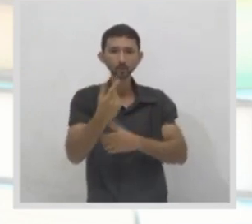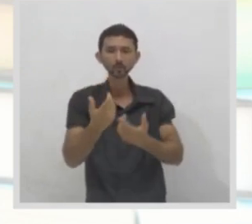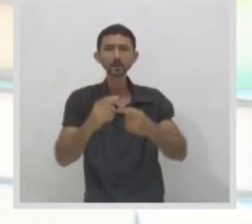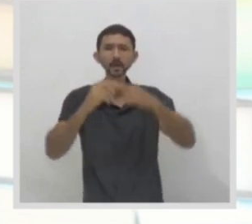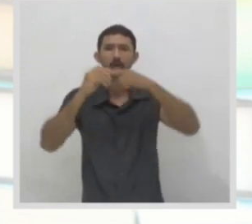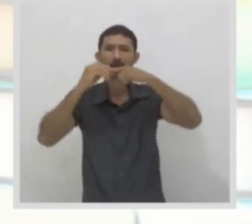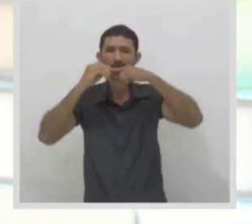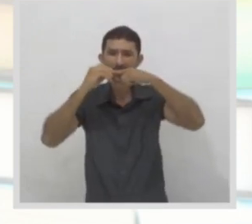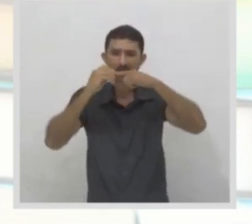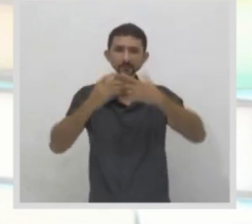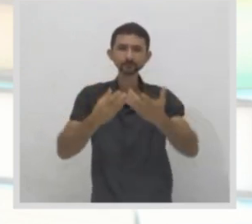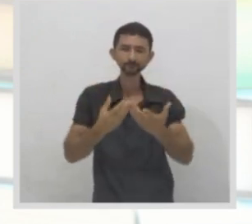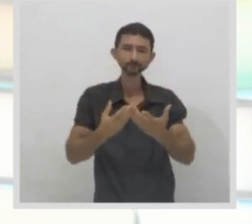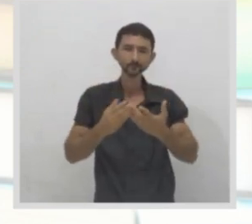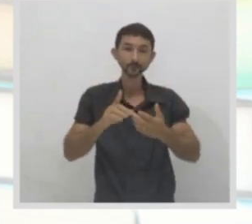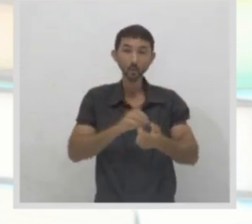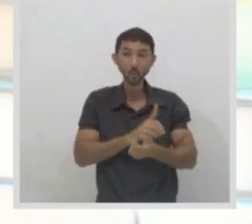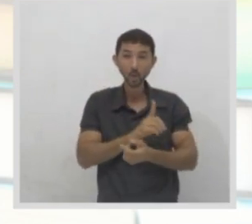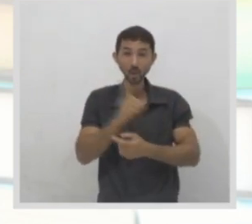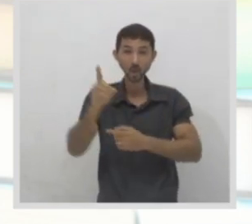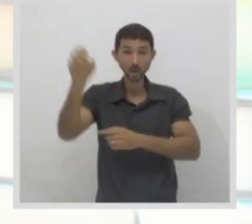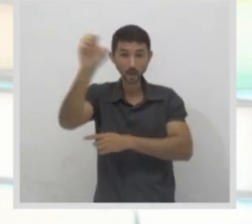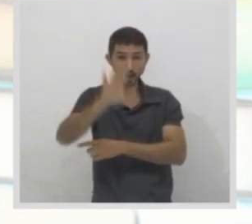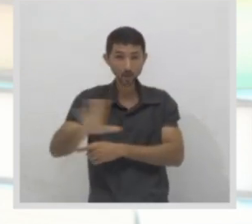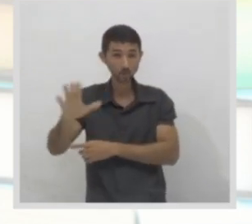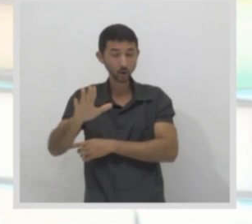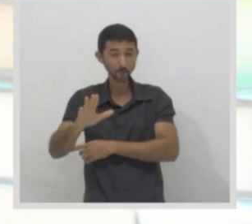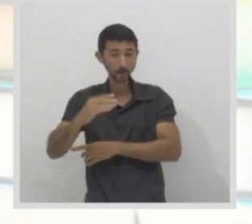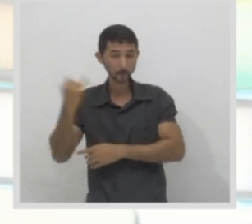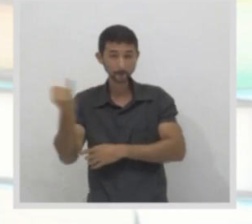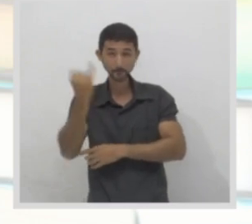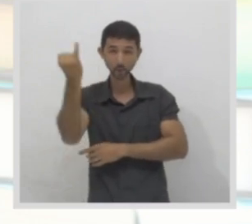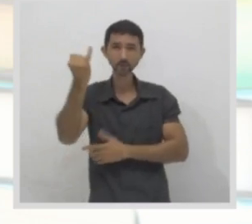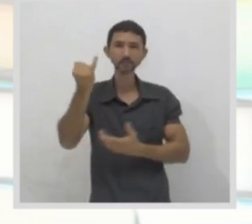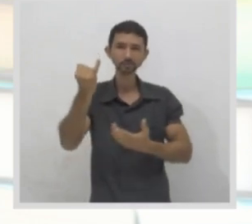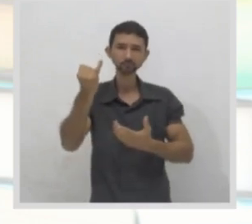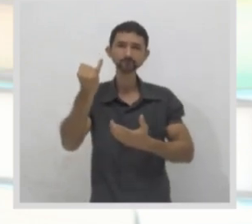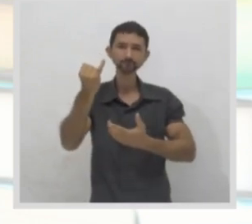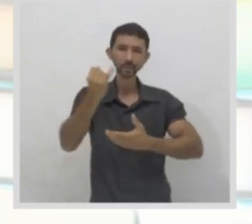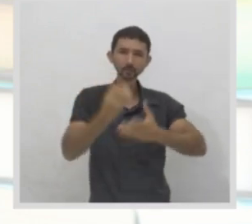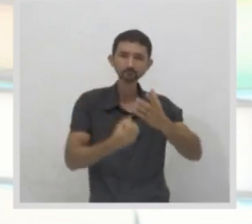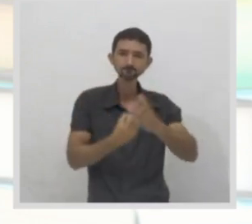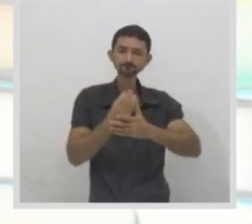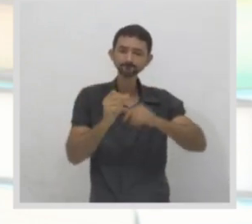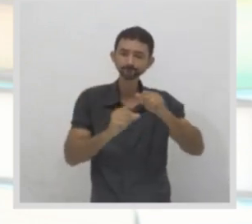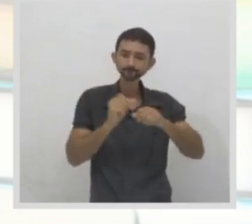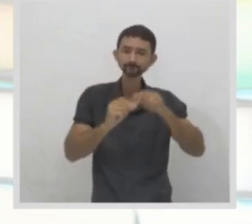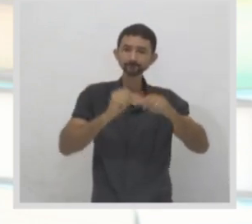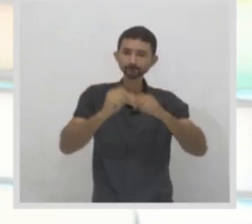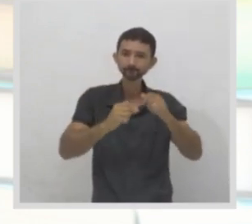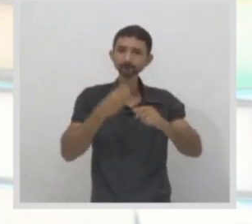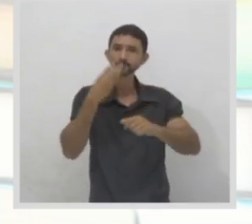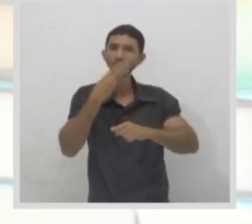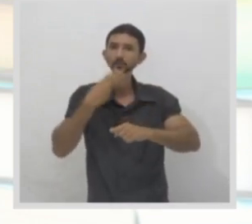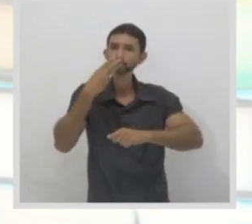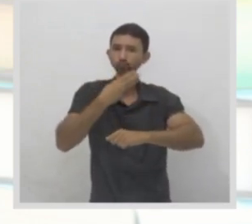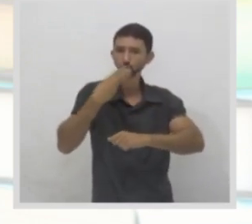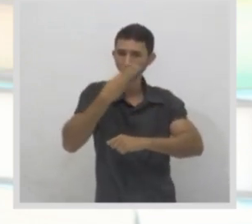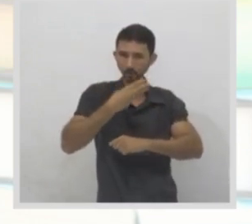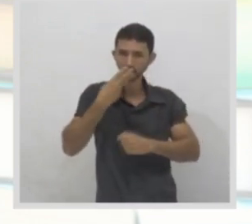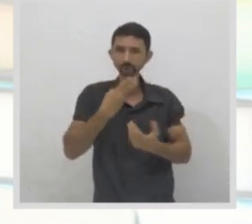Europa. Ele era um recurso que já era produzido pelos portugueses nas suas ilhas ali do